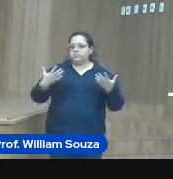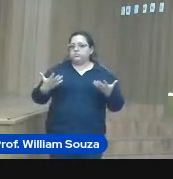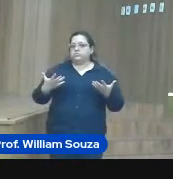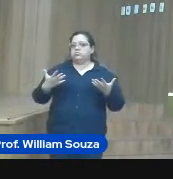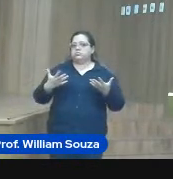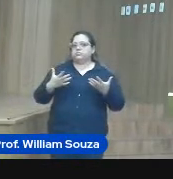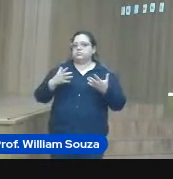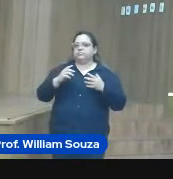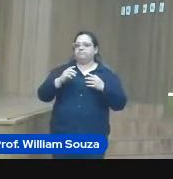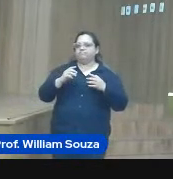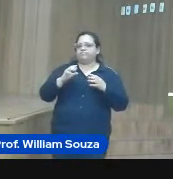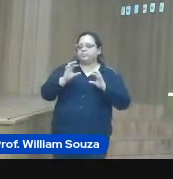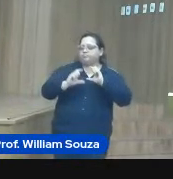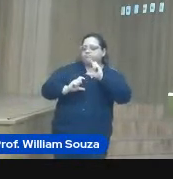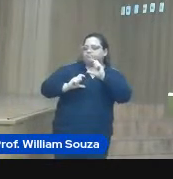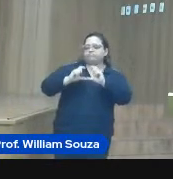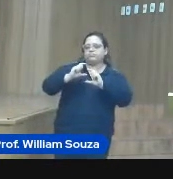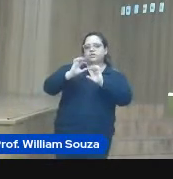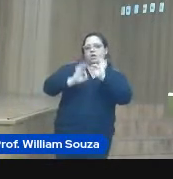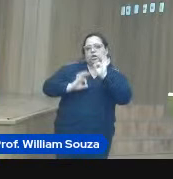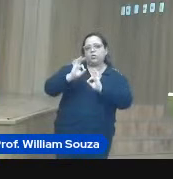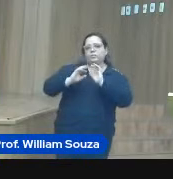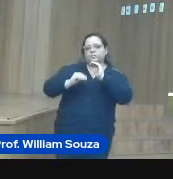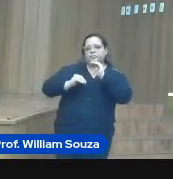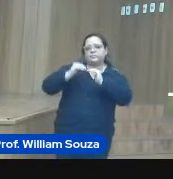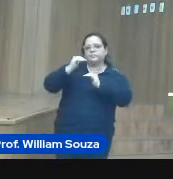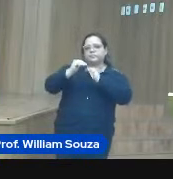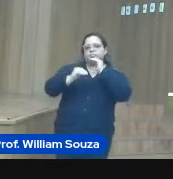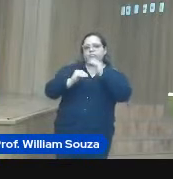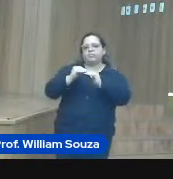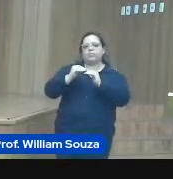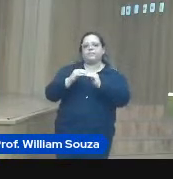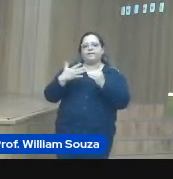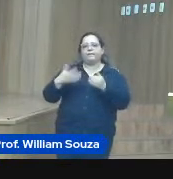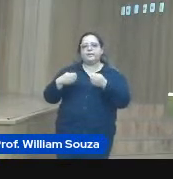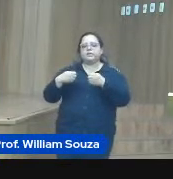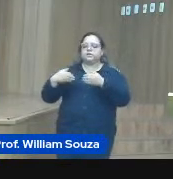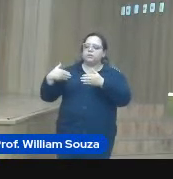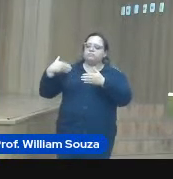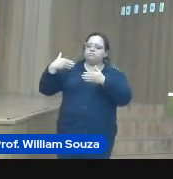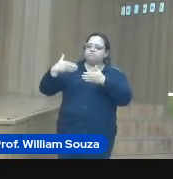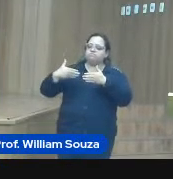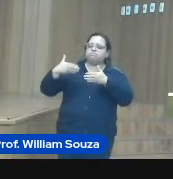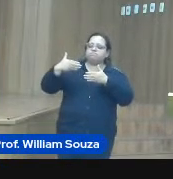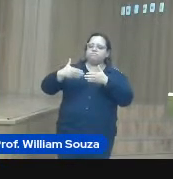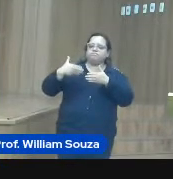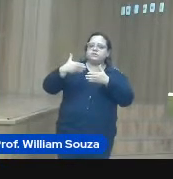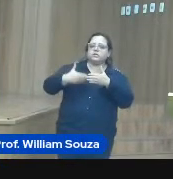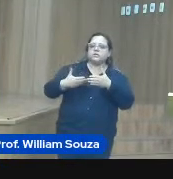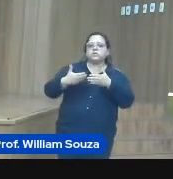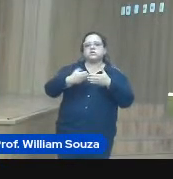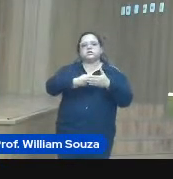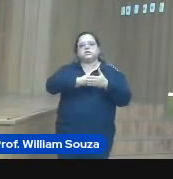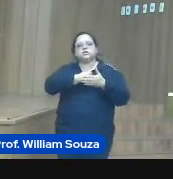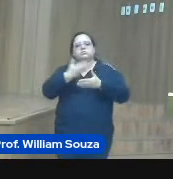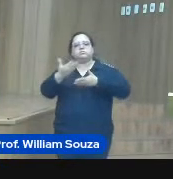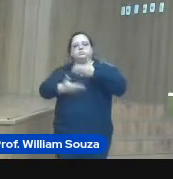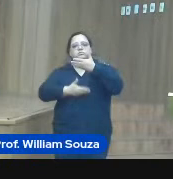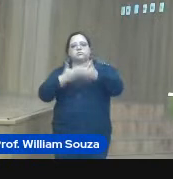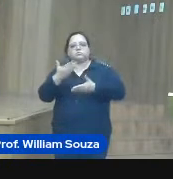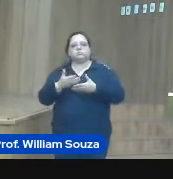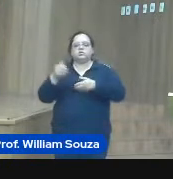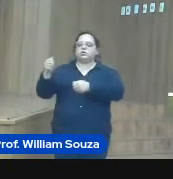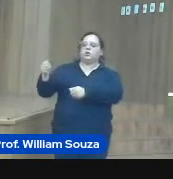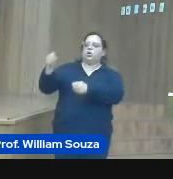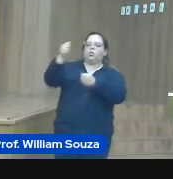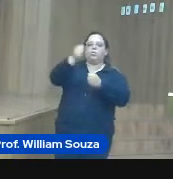como tudo é construído, em meio a processos complexos de vida, políticos, de relações de poder. E a gente